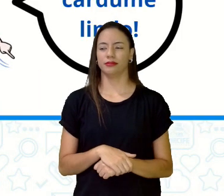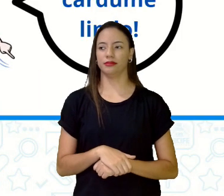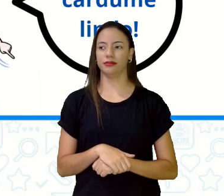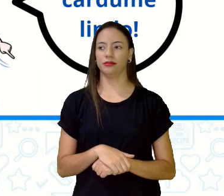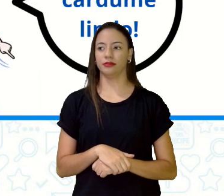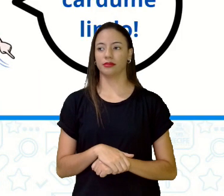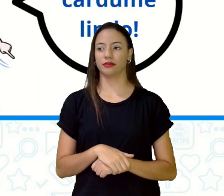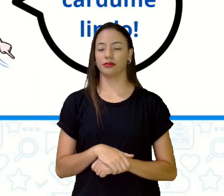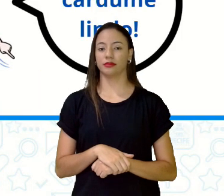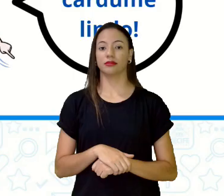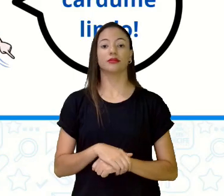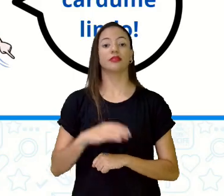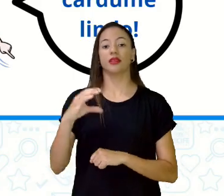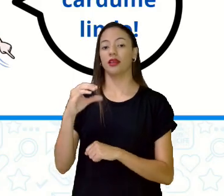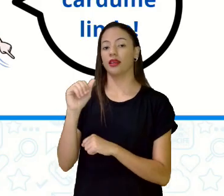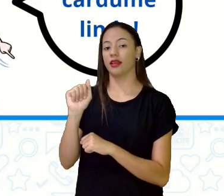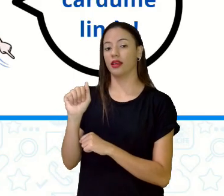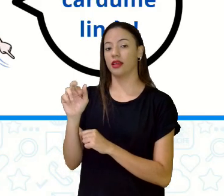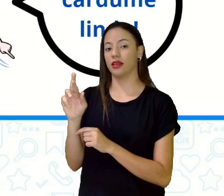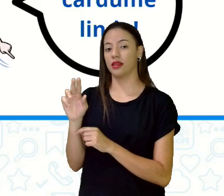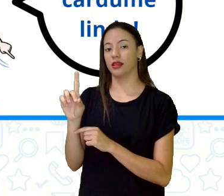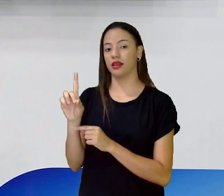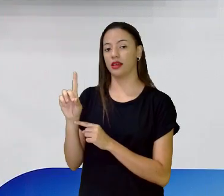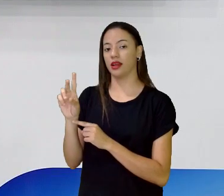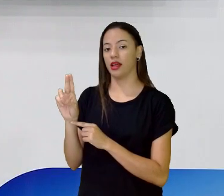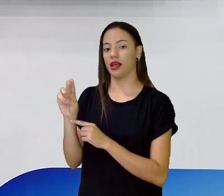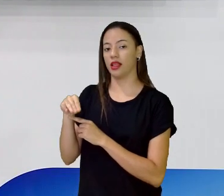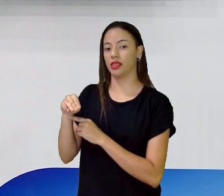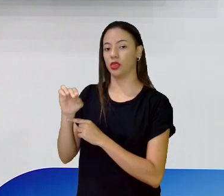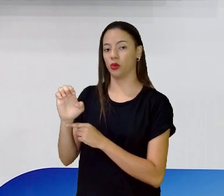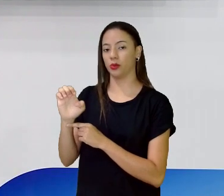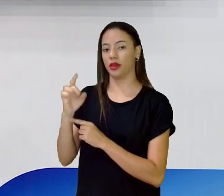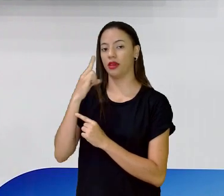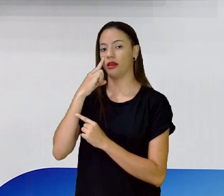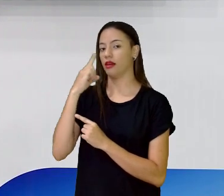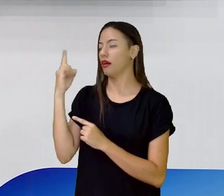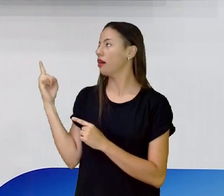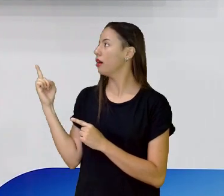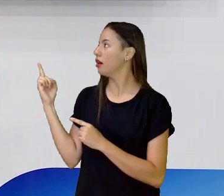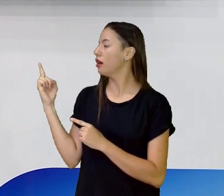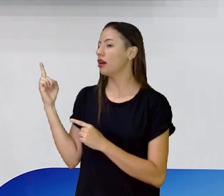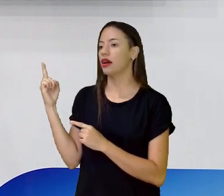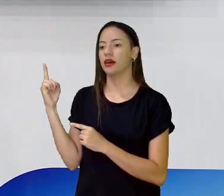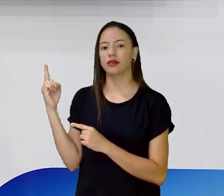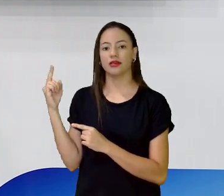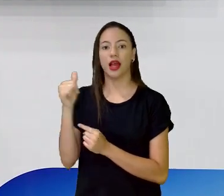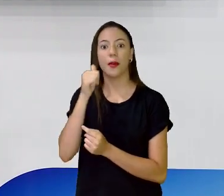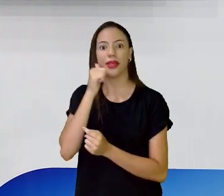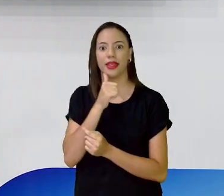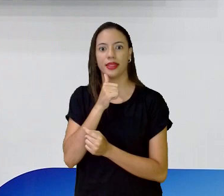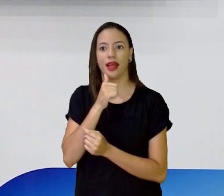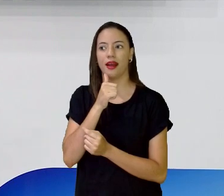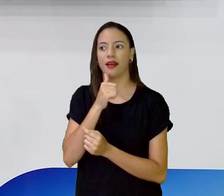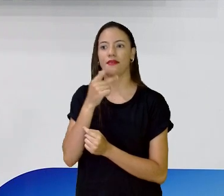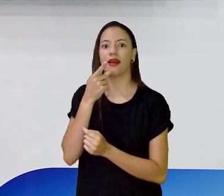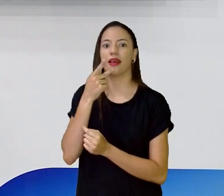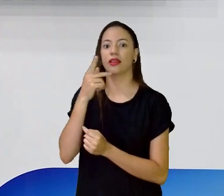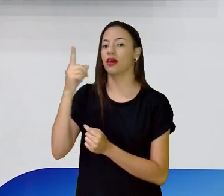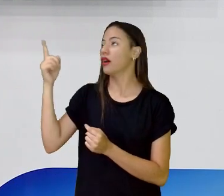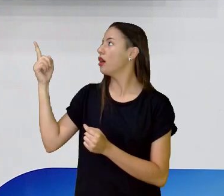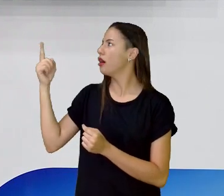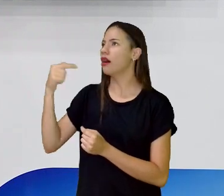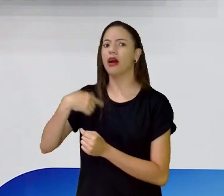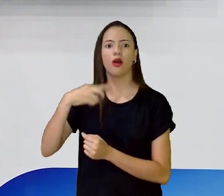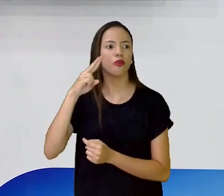De um cardume. Olha só, até no balãozinho ali, a menininha está falando. Eu vi um